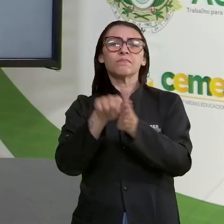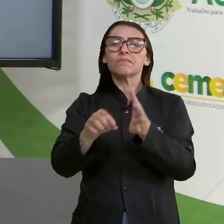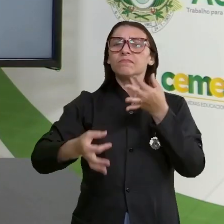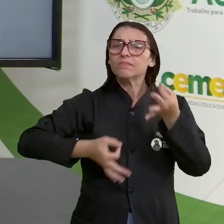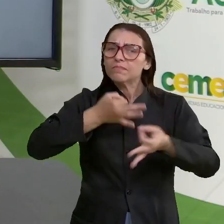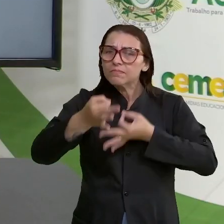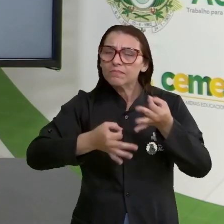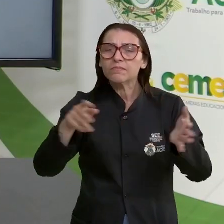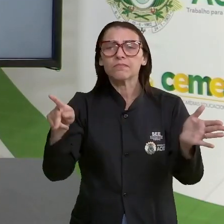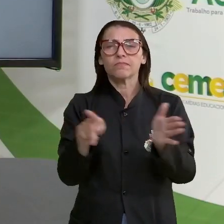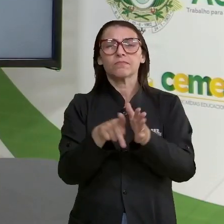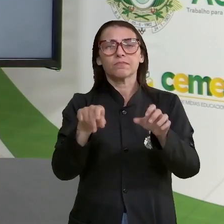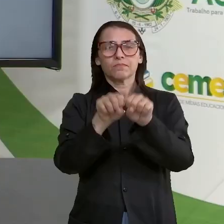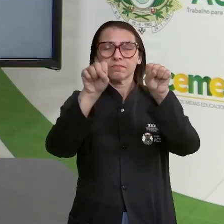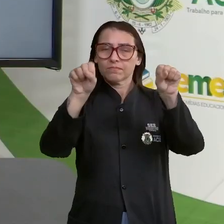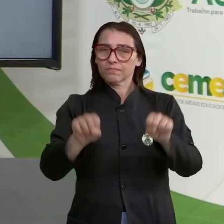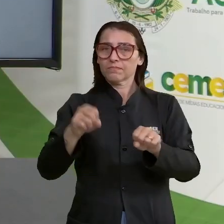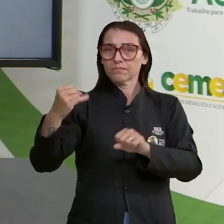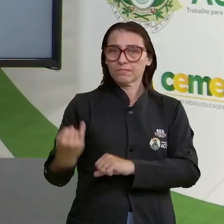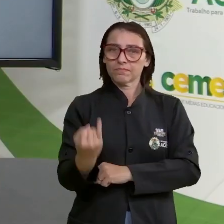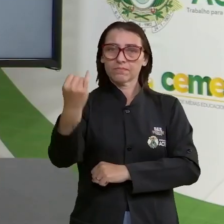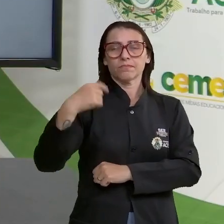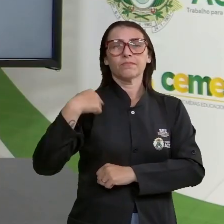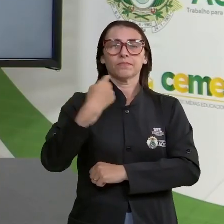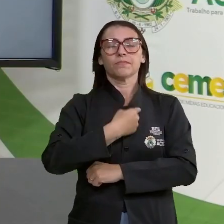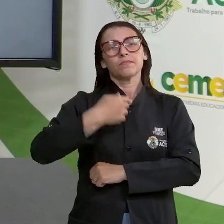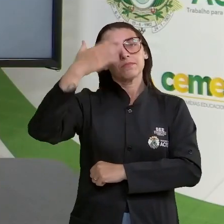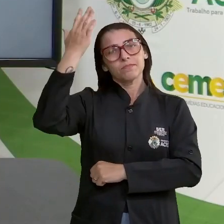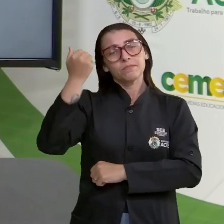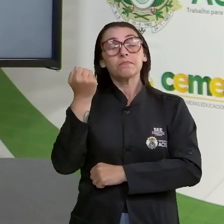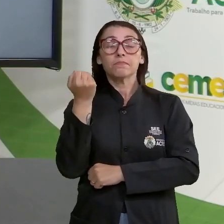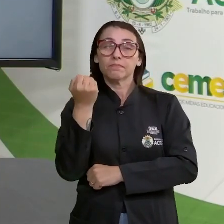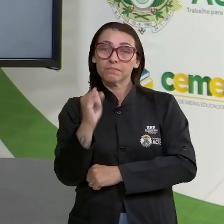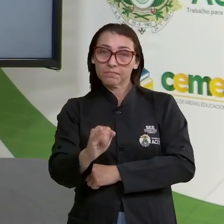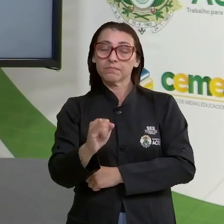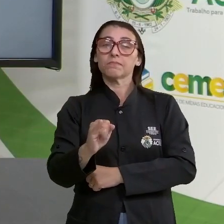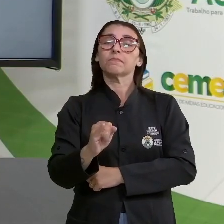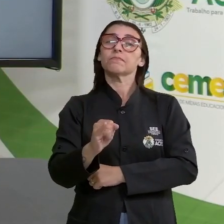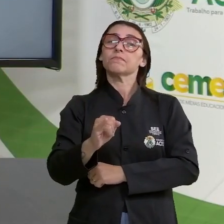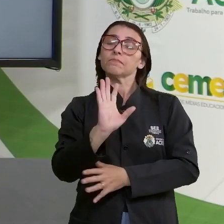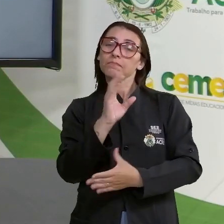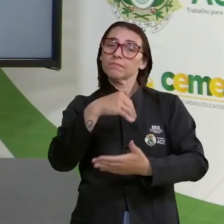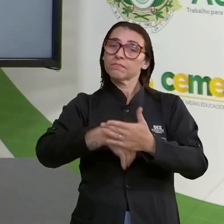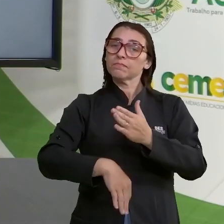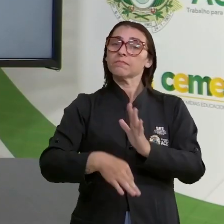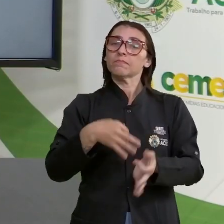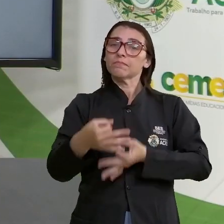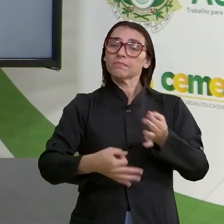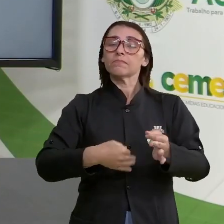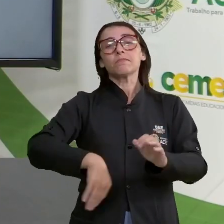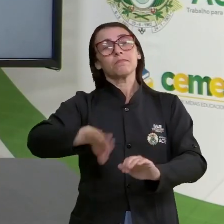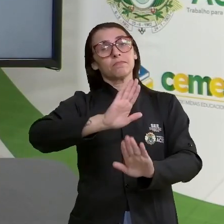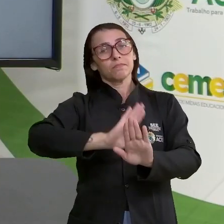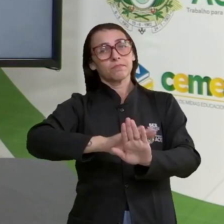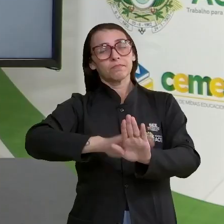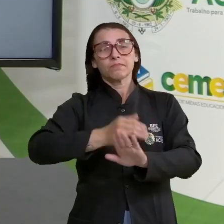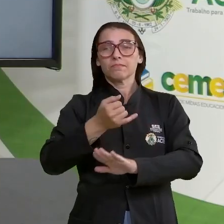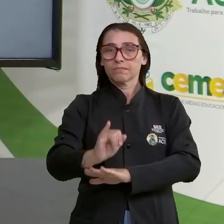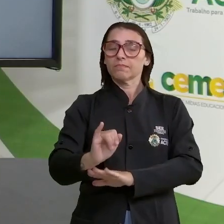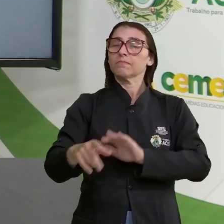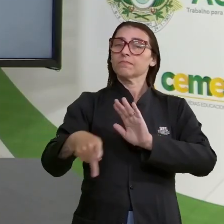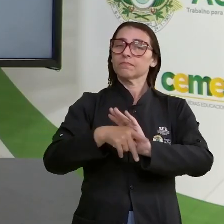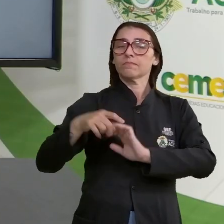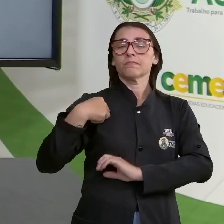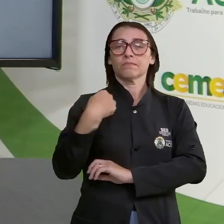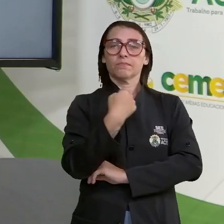movimentos ou o próprio sistema. Então é importante a gente saber se a gente se encaixa nesses discursos ideológicos e se a gente realmente é da